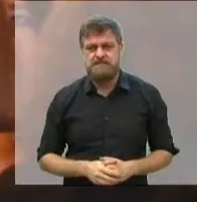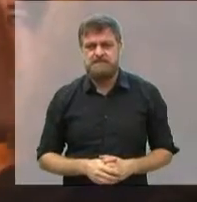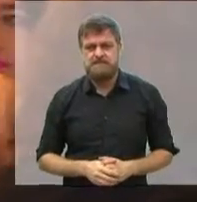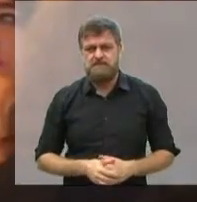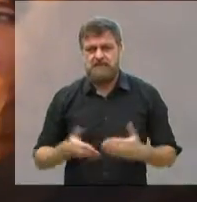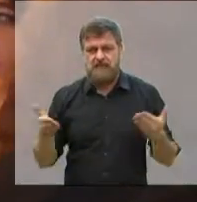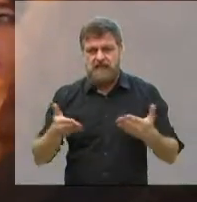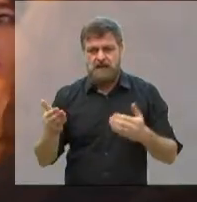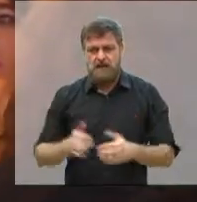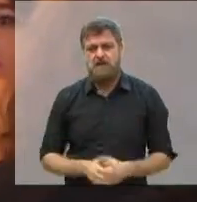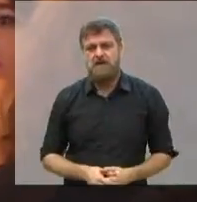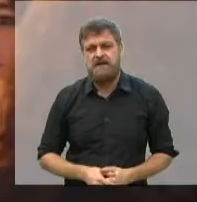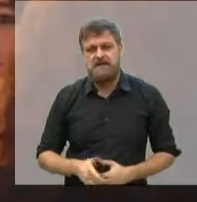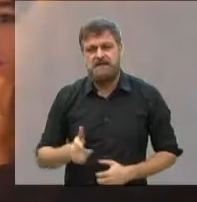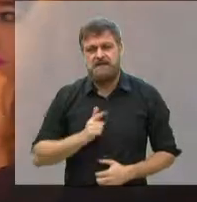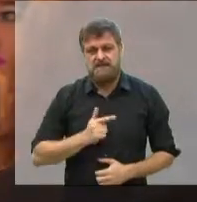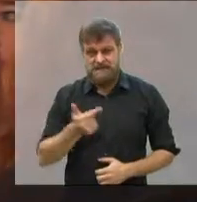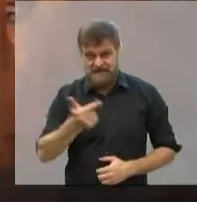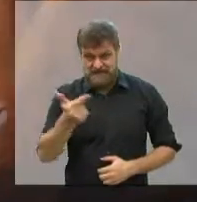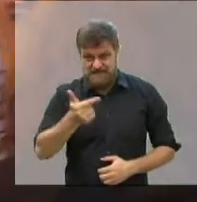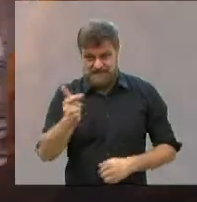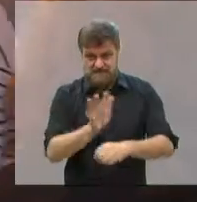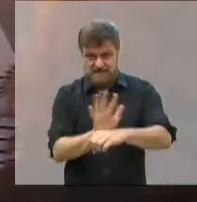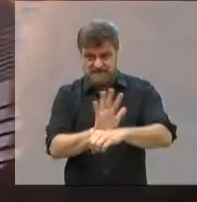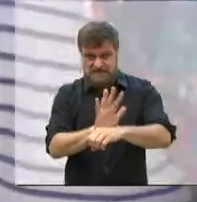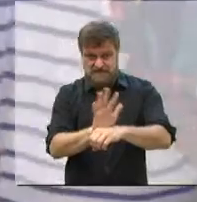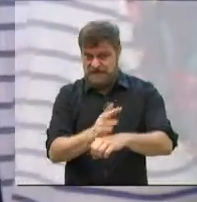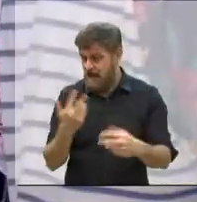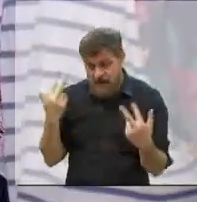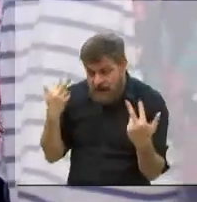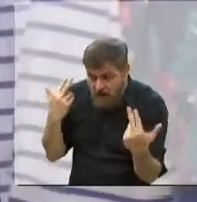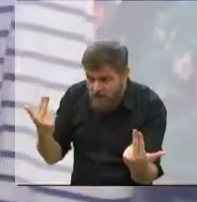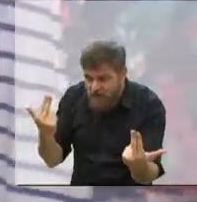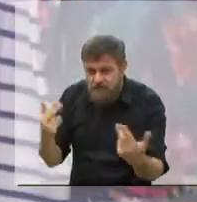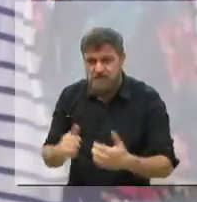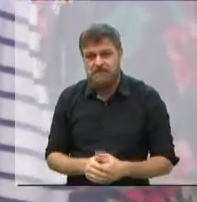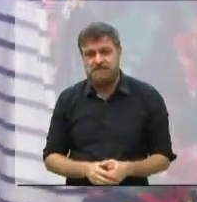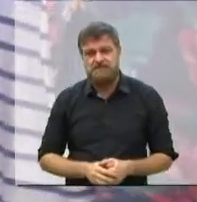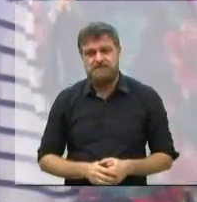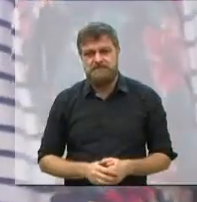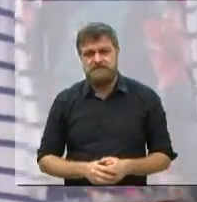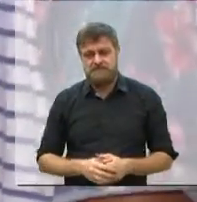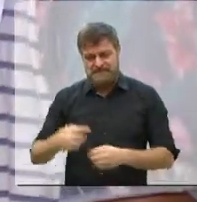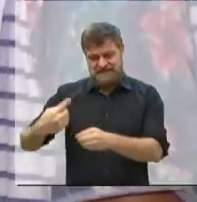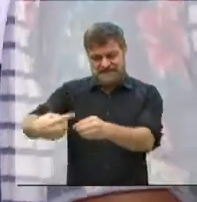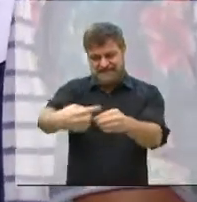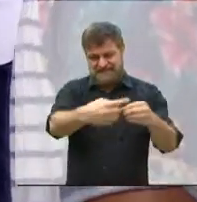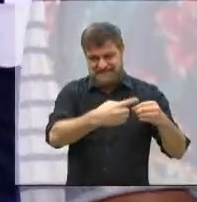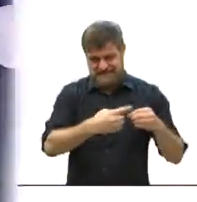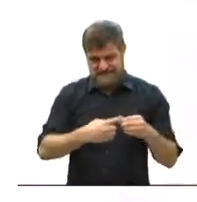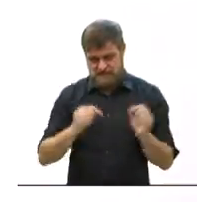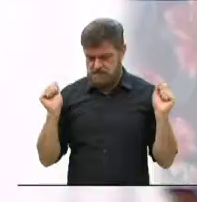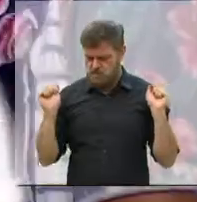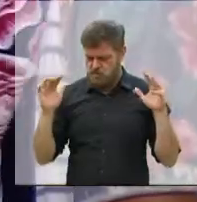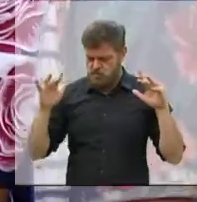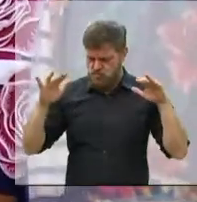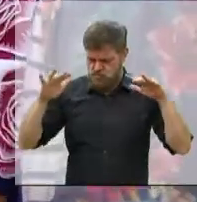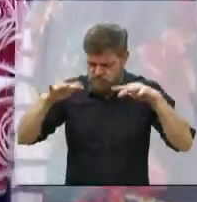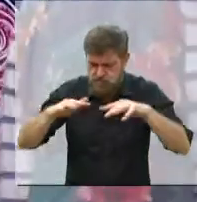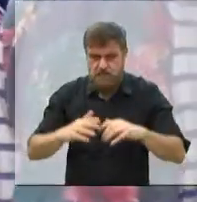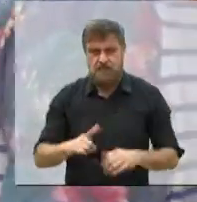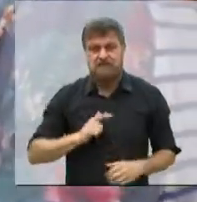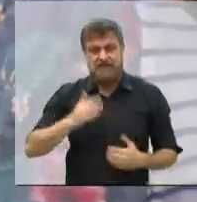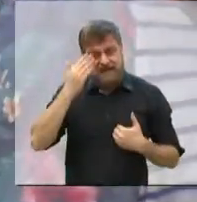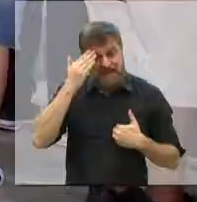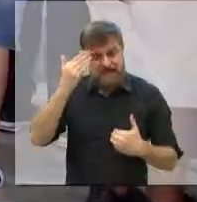E agora nós fizemos aqui a segunda e não foi diferente. A região metropolitana veio, agradeceu. Para você